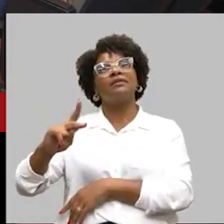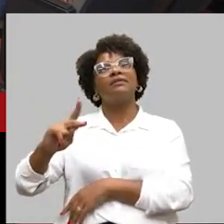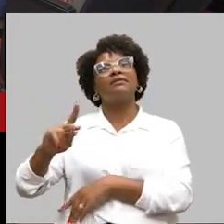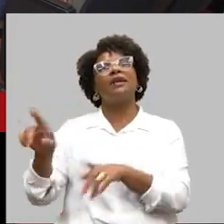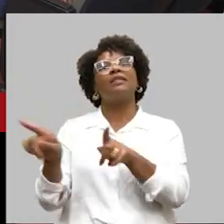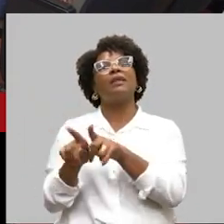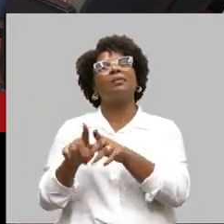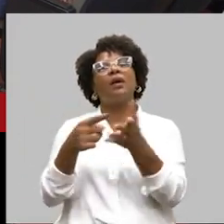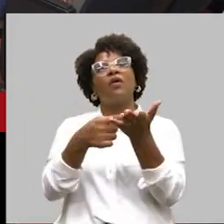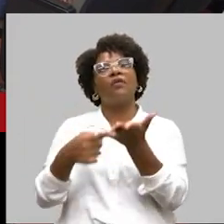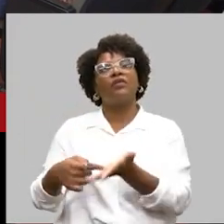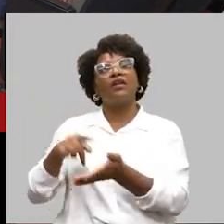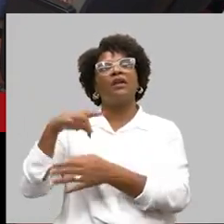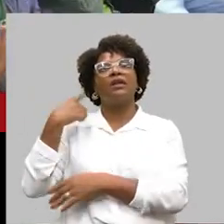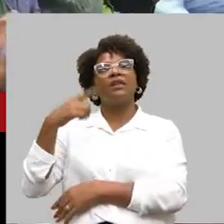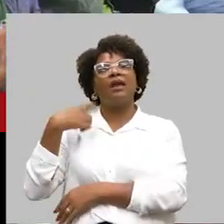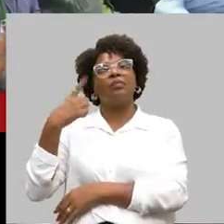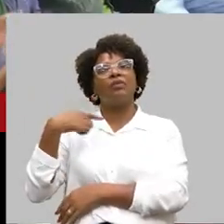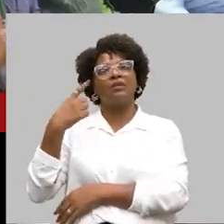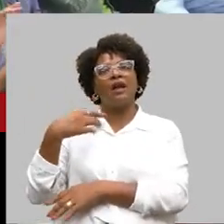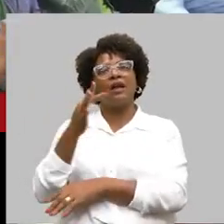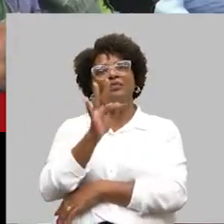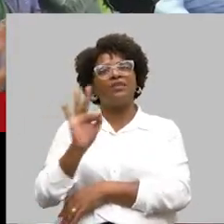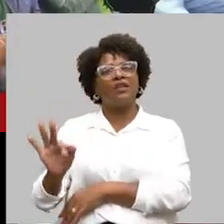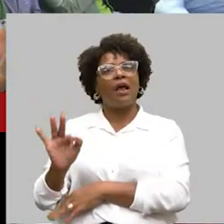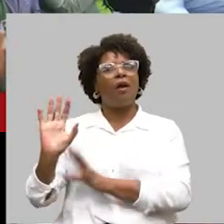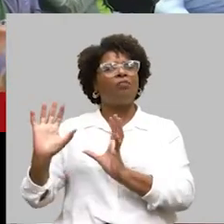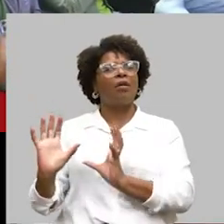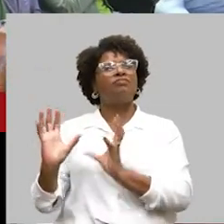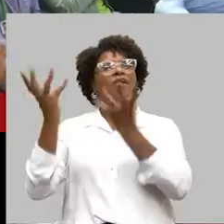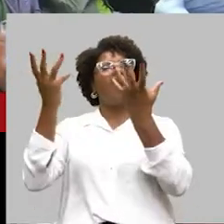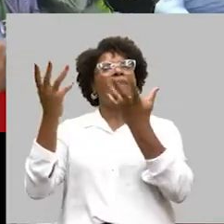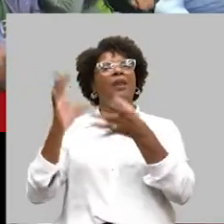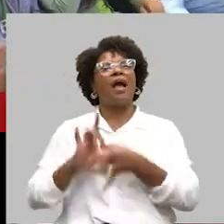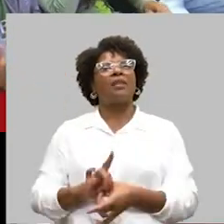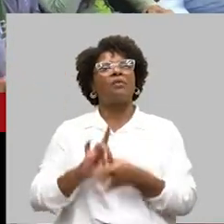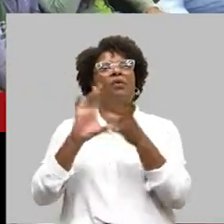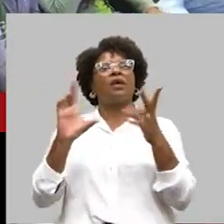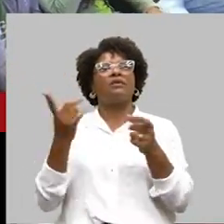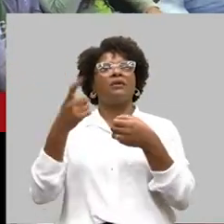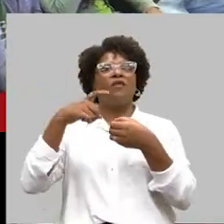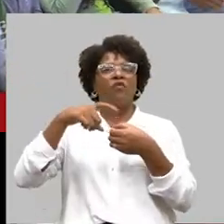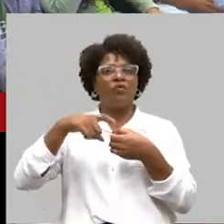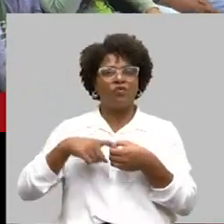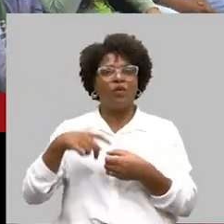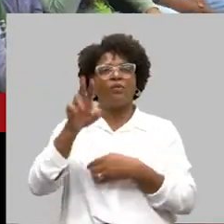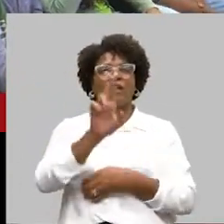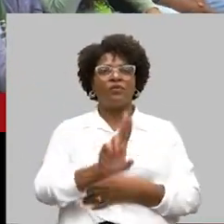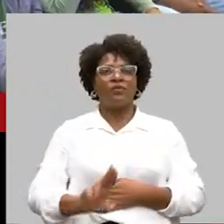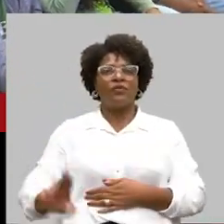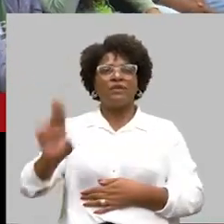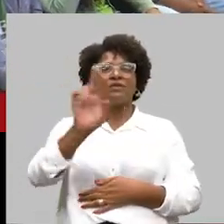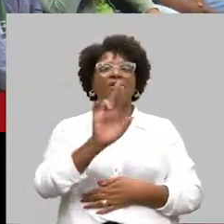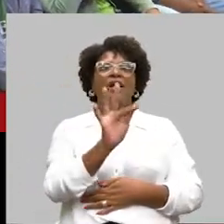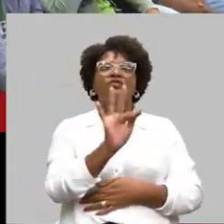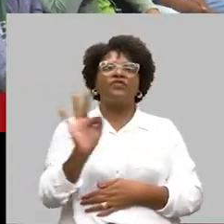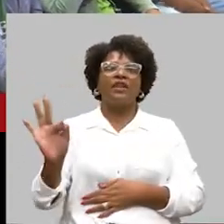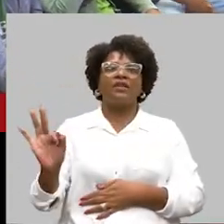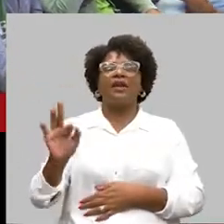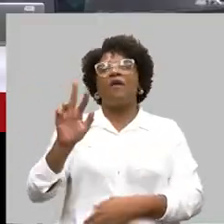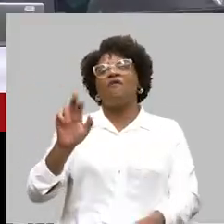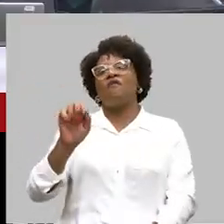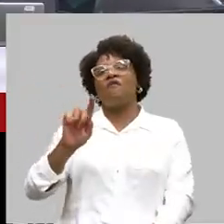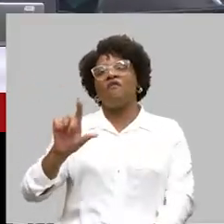também PR a gente Celebrar que a democracia voltou para a Universidade Federal dos Vales do jequ e